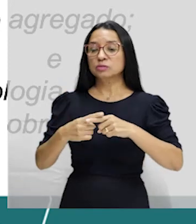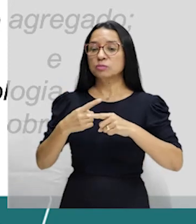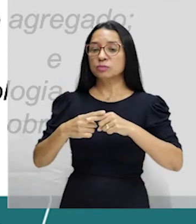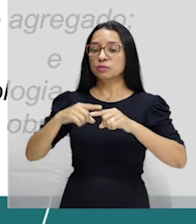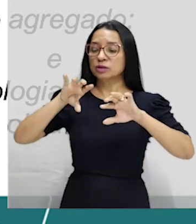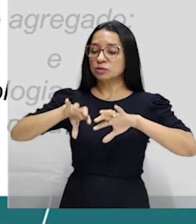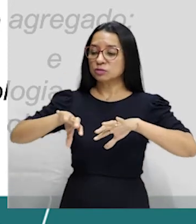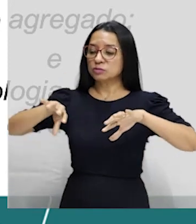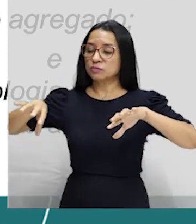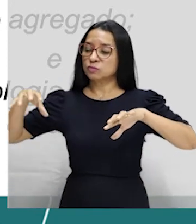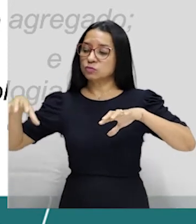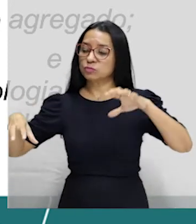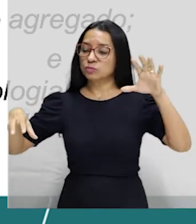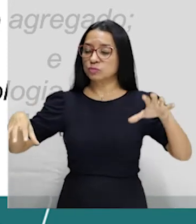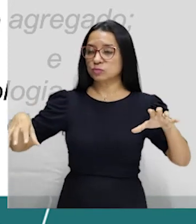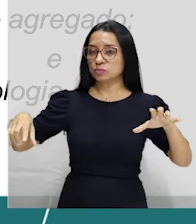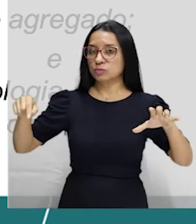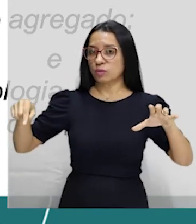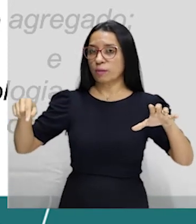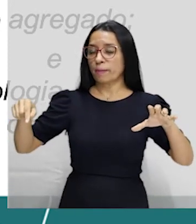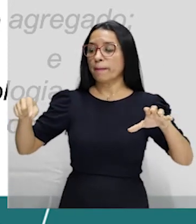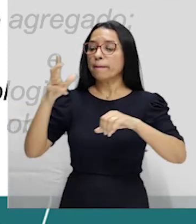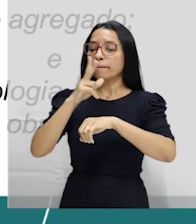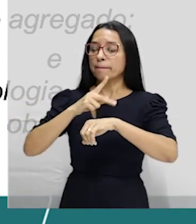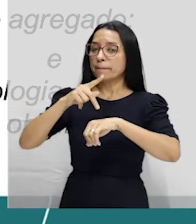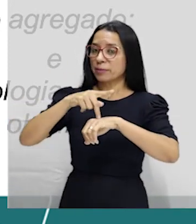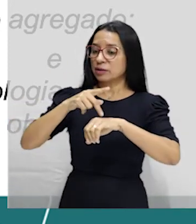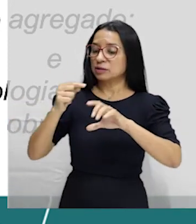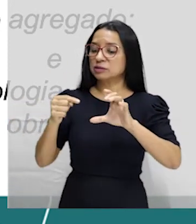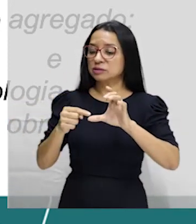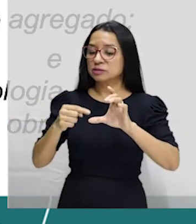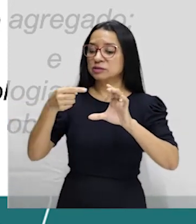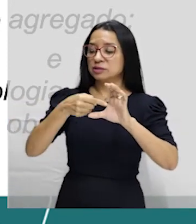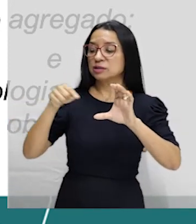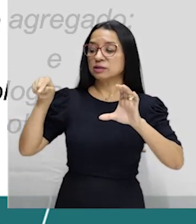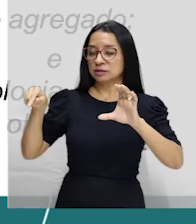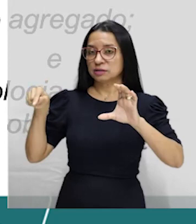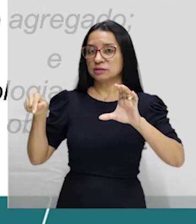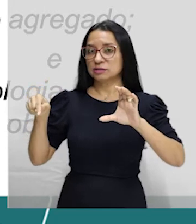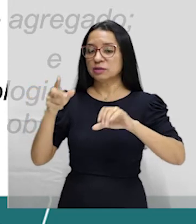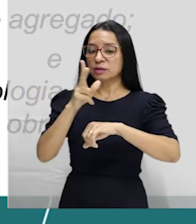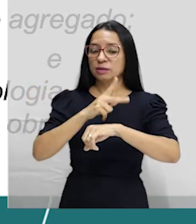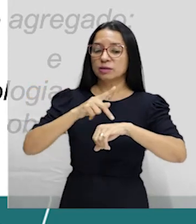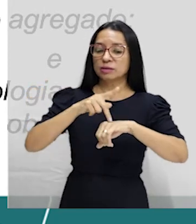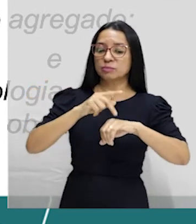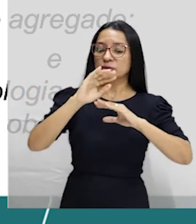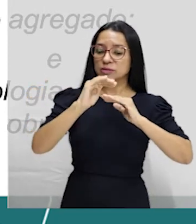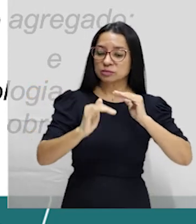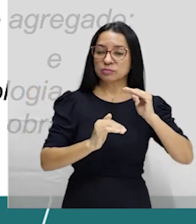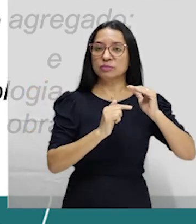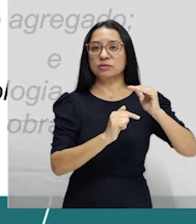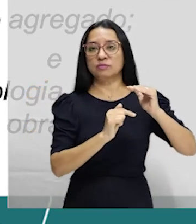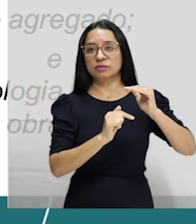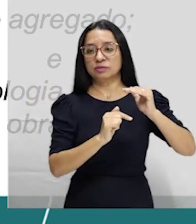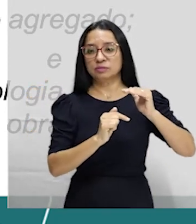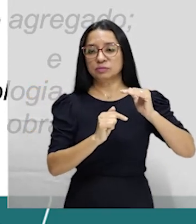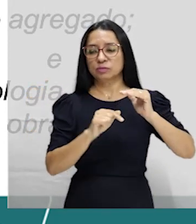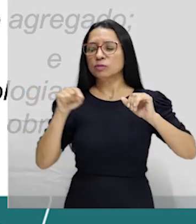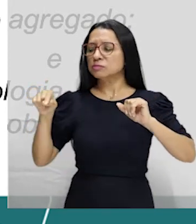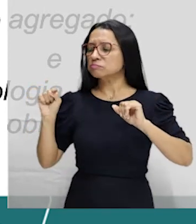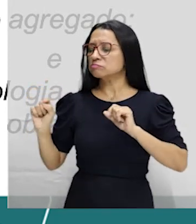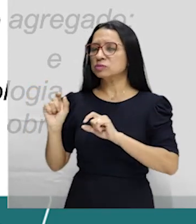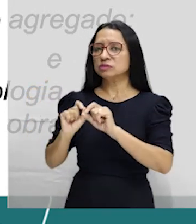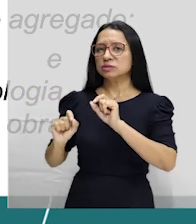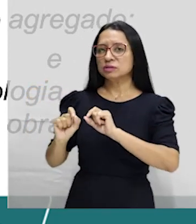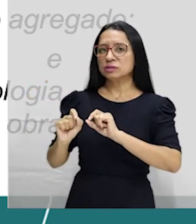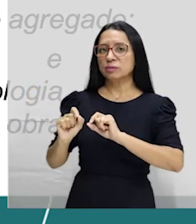de países, países centrais e países periféricos. Quem são esses países centrais, Marcos? São justamente as principais potências globais. São aqueles países